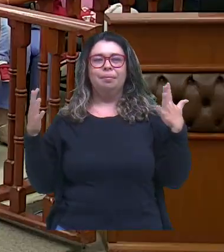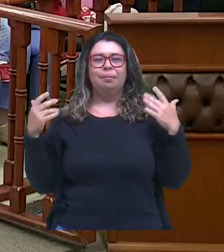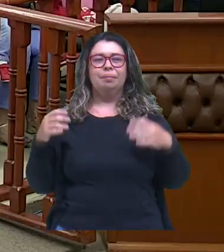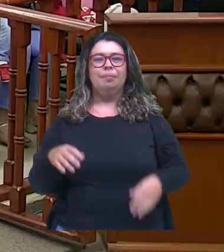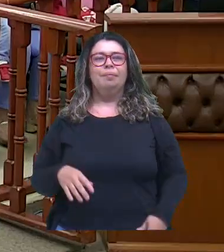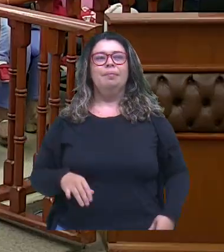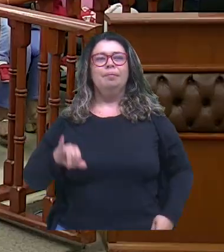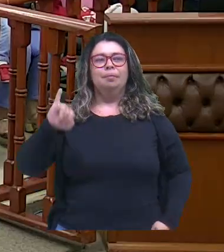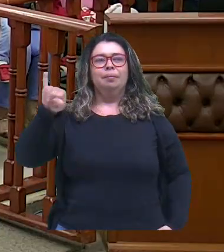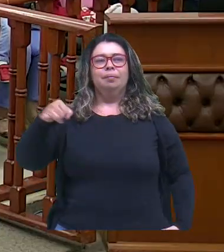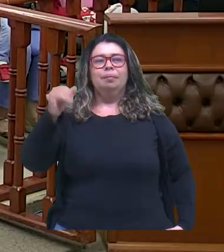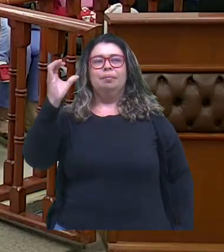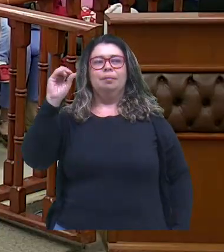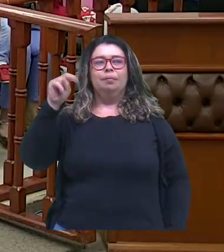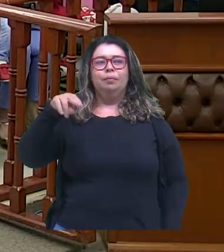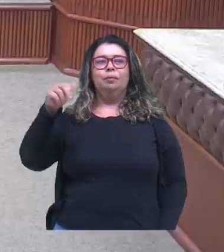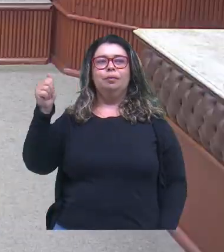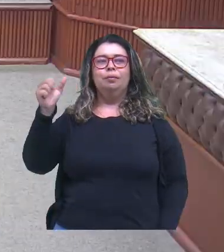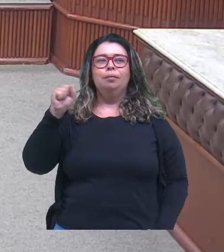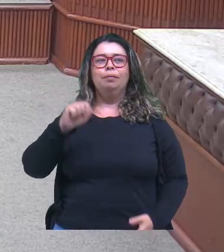Vereador Jonas Campos de Lima.